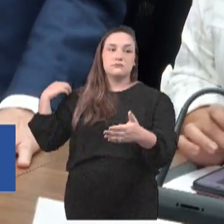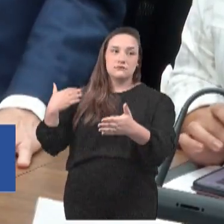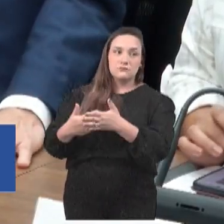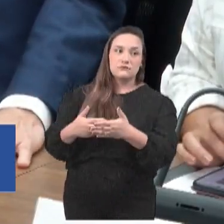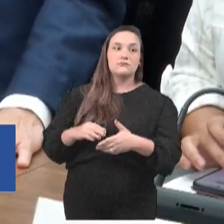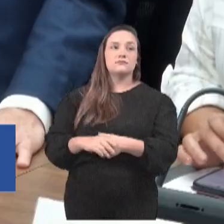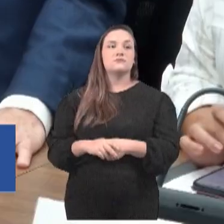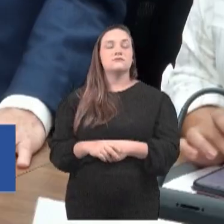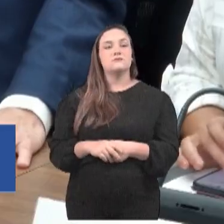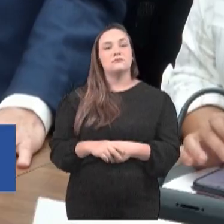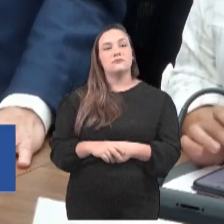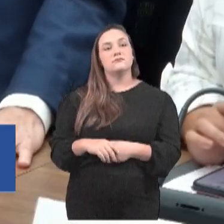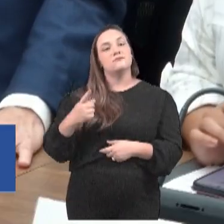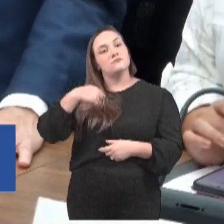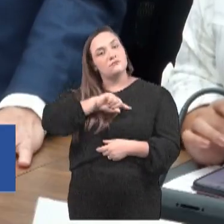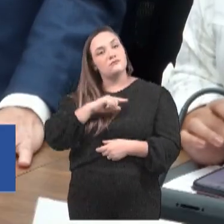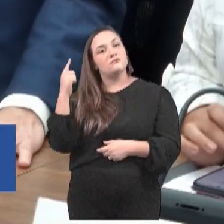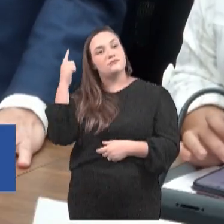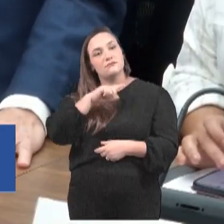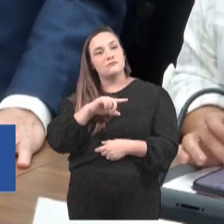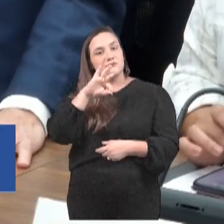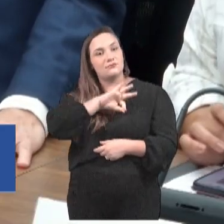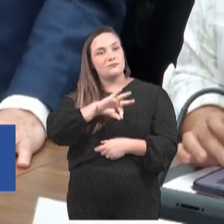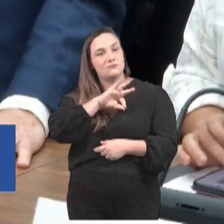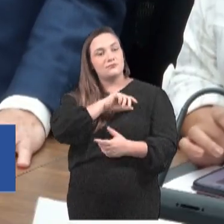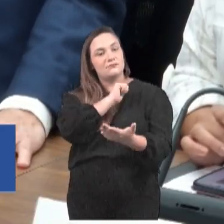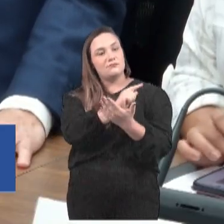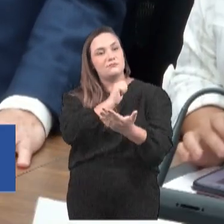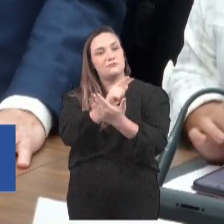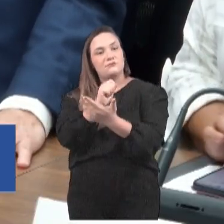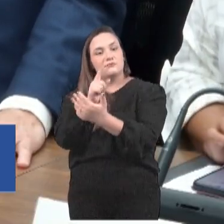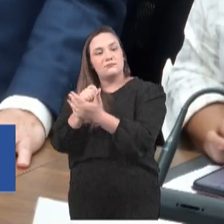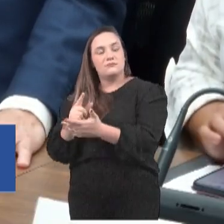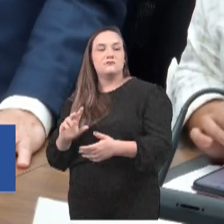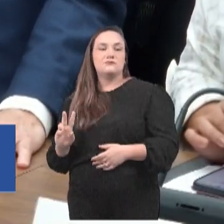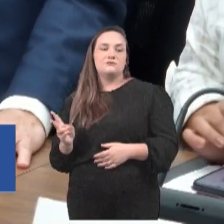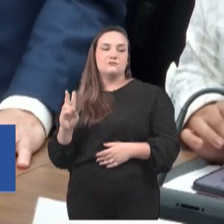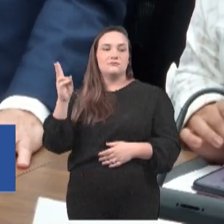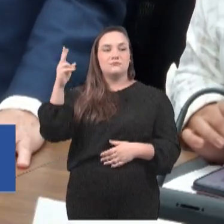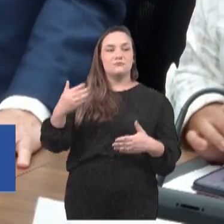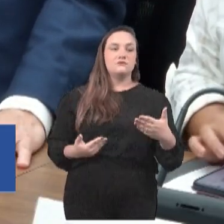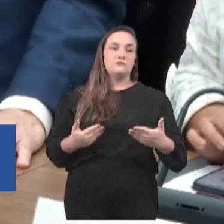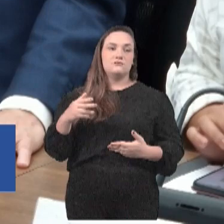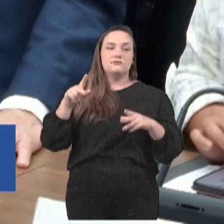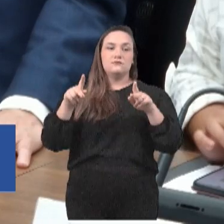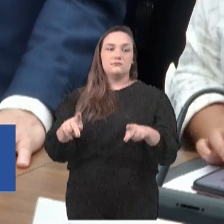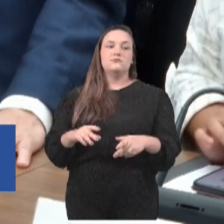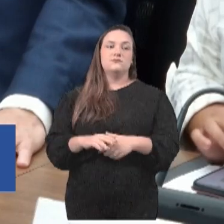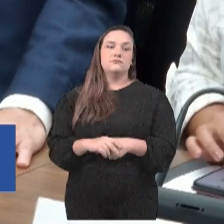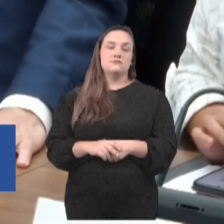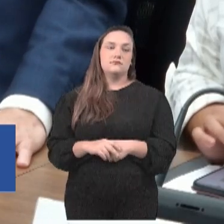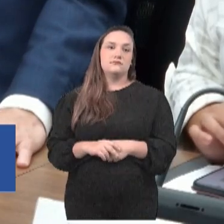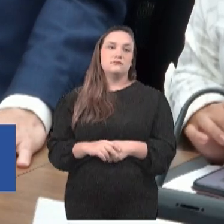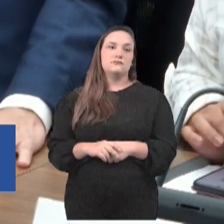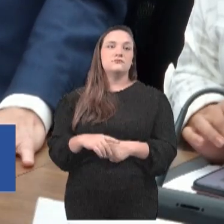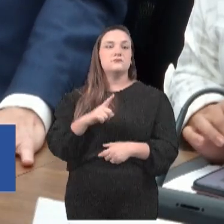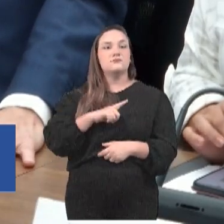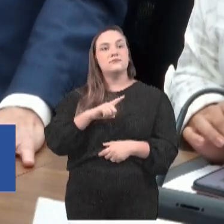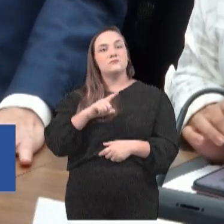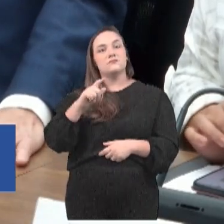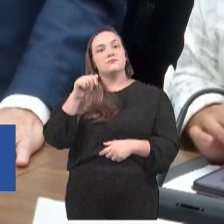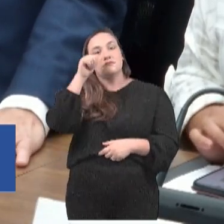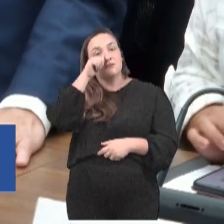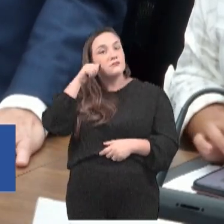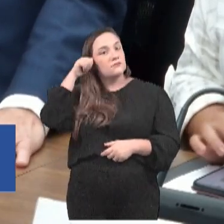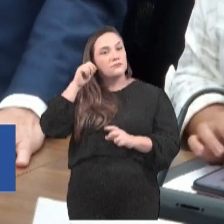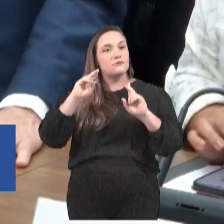cá, nós colocamos o salário em dia, valorizamos servidores públicos, veio o André, manteve,